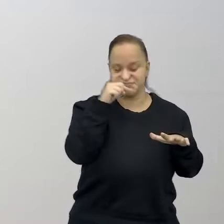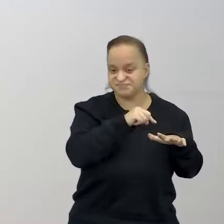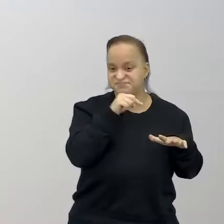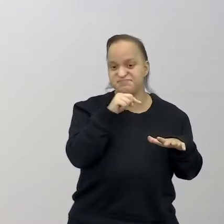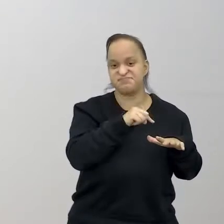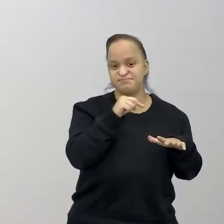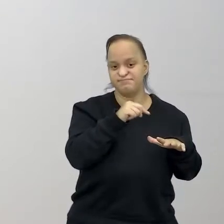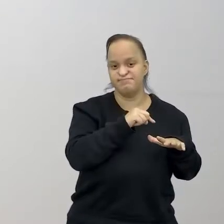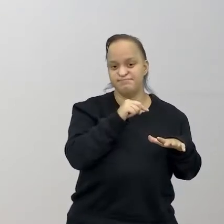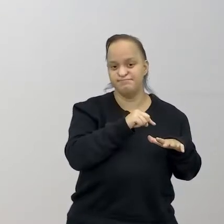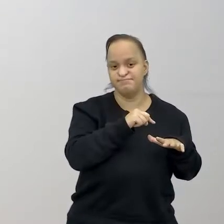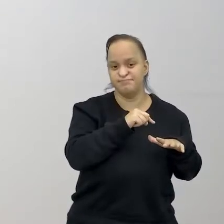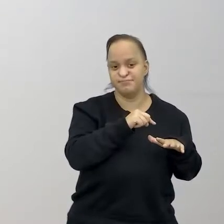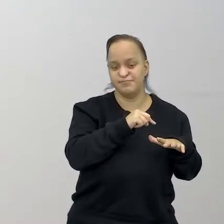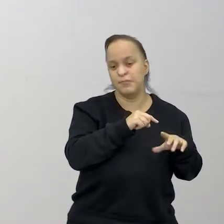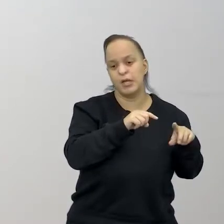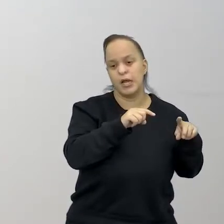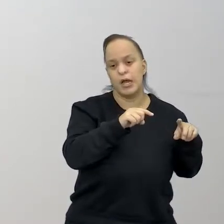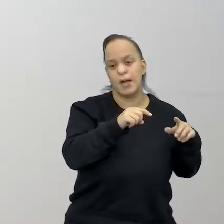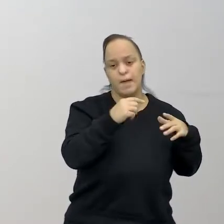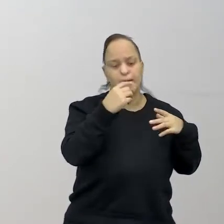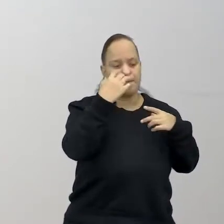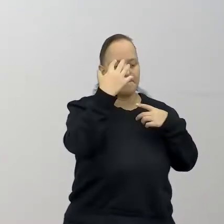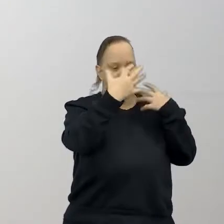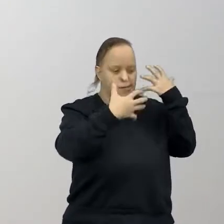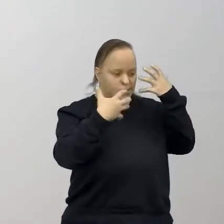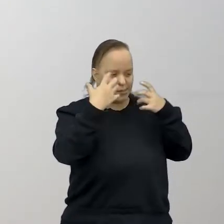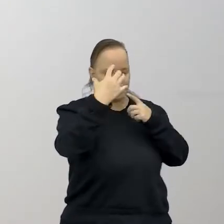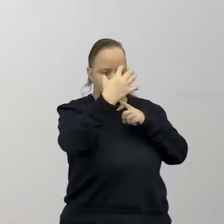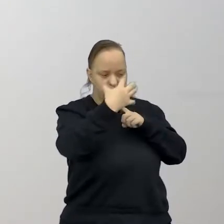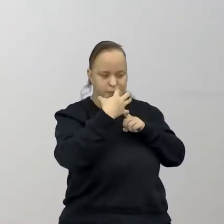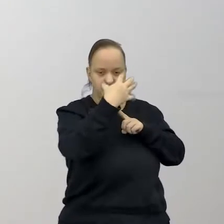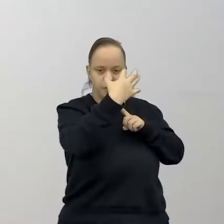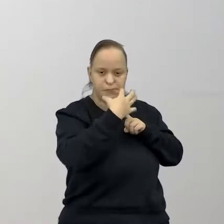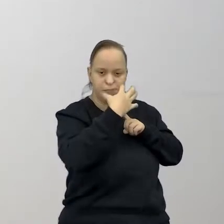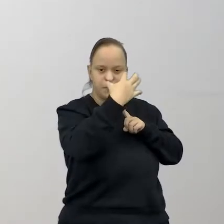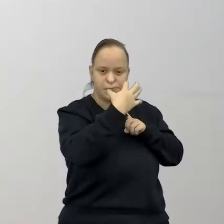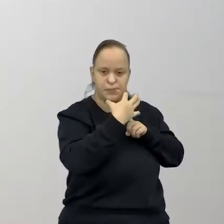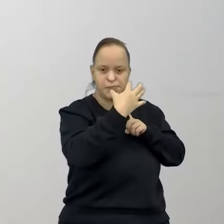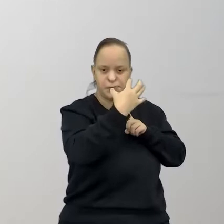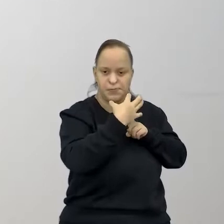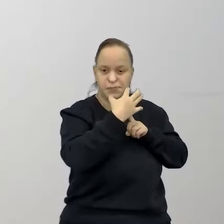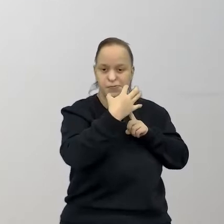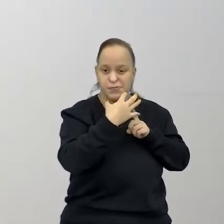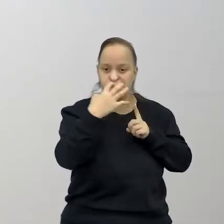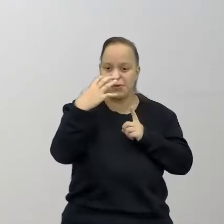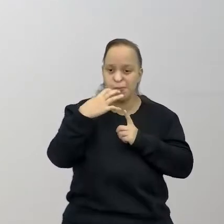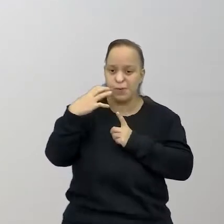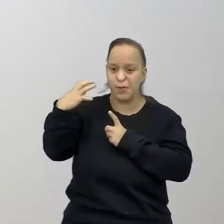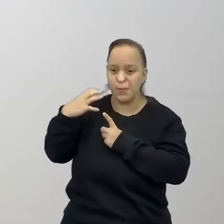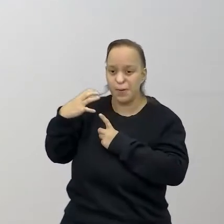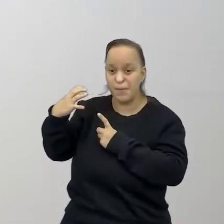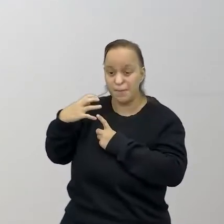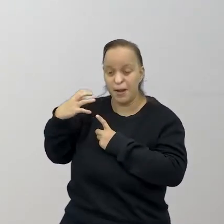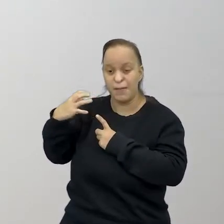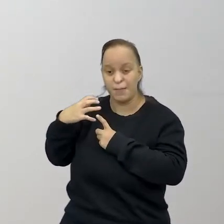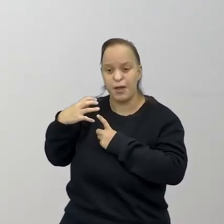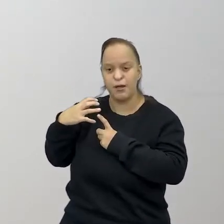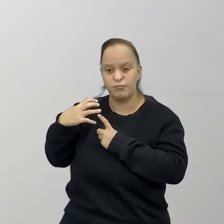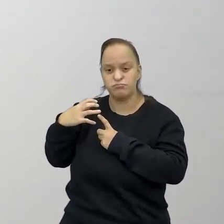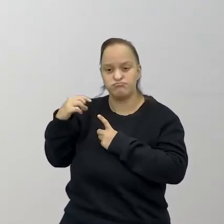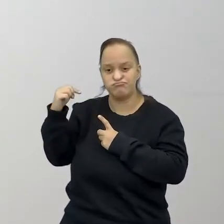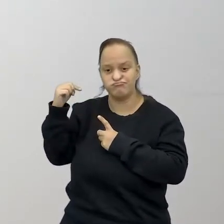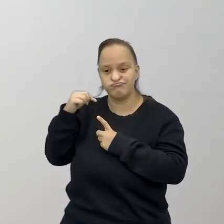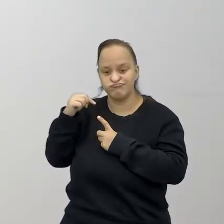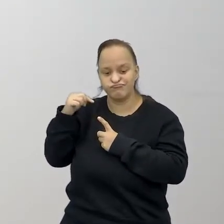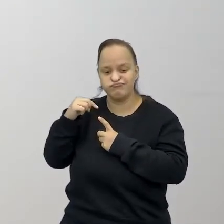né, leve a certos indivíduos a ter esse tipo de doença mesmo, de patologia, por causa justamente